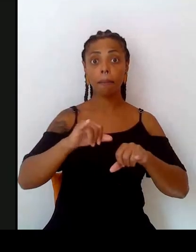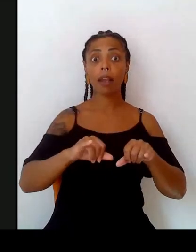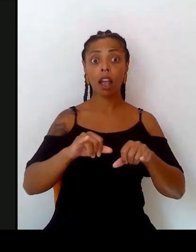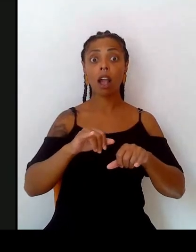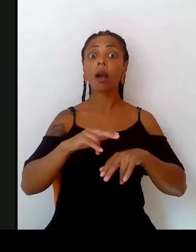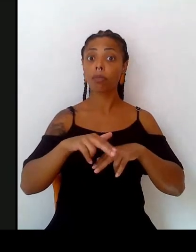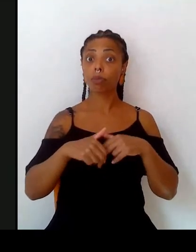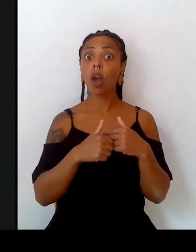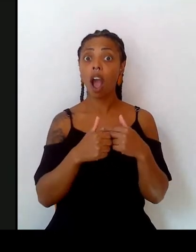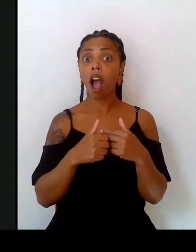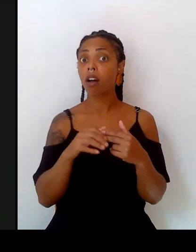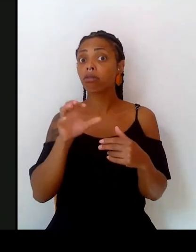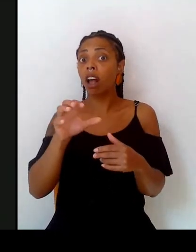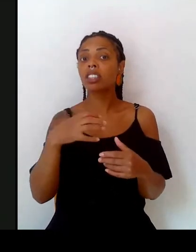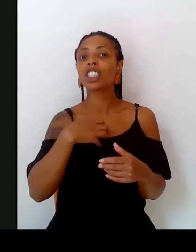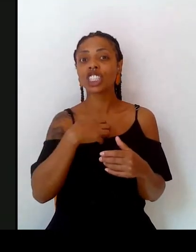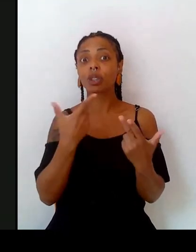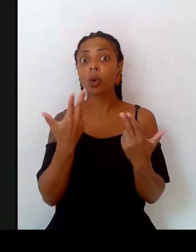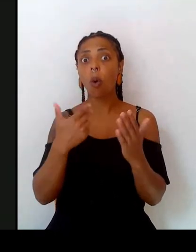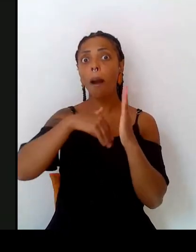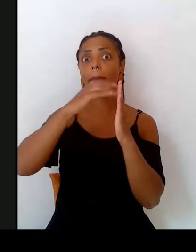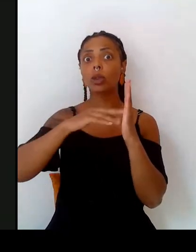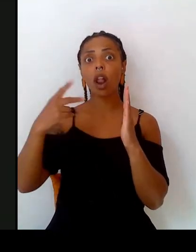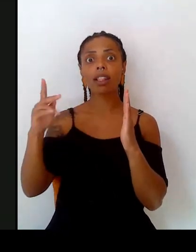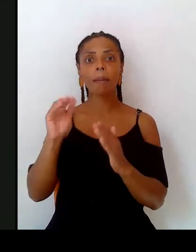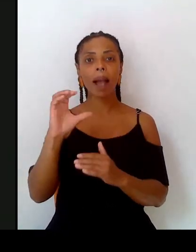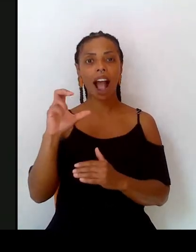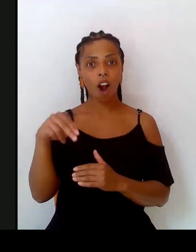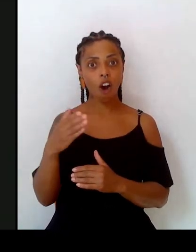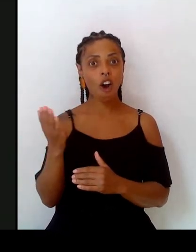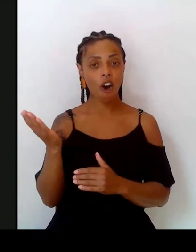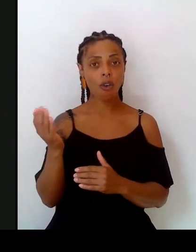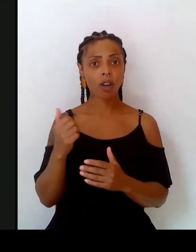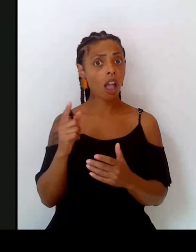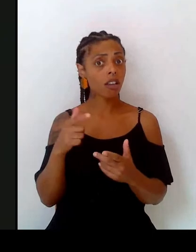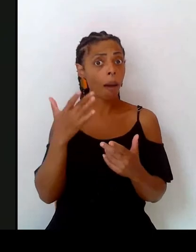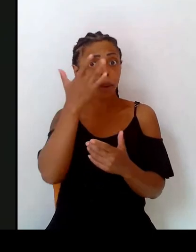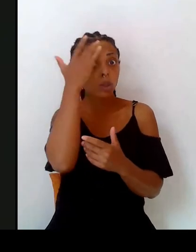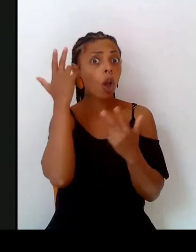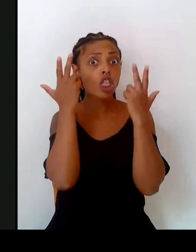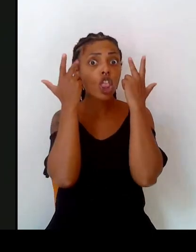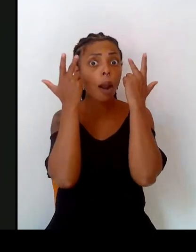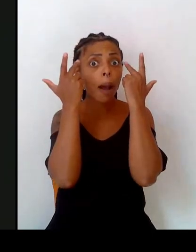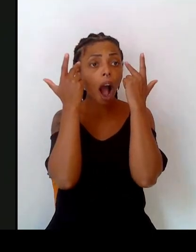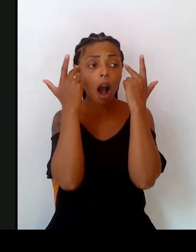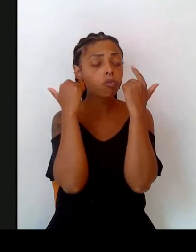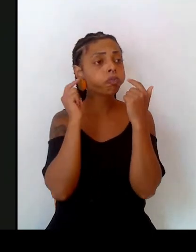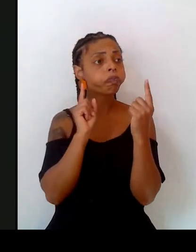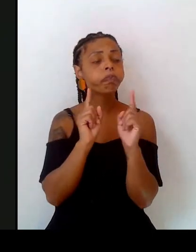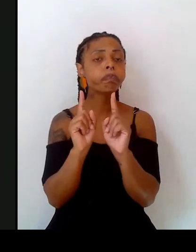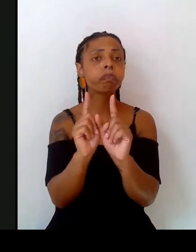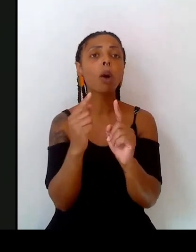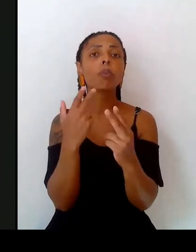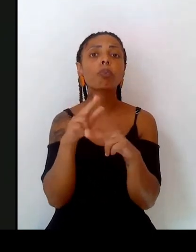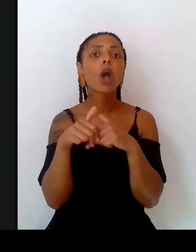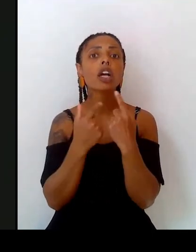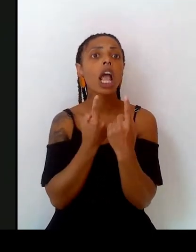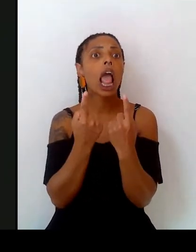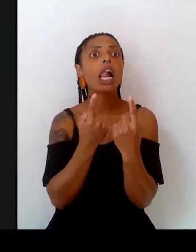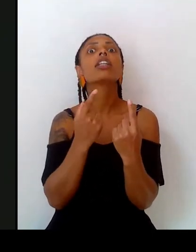de isso acontecia com pessoas comuns isso acontecia em todo o